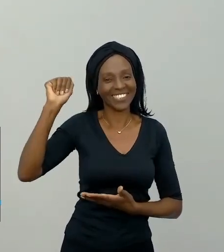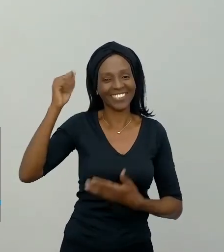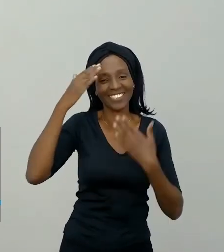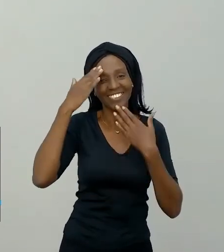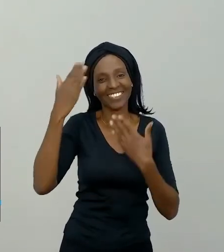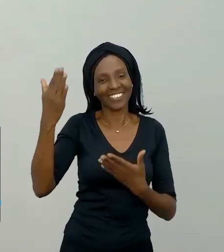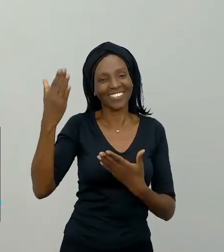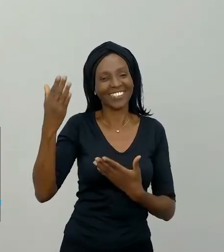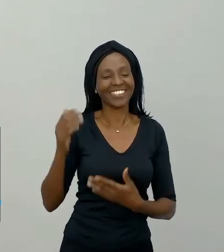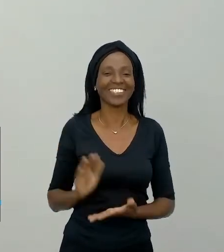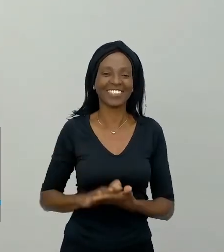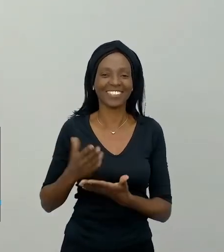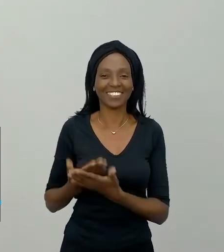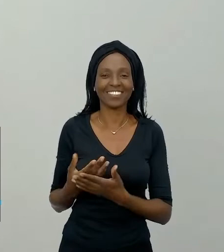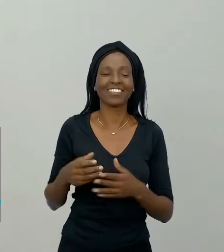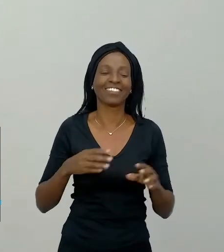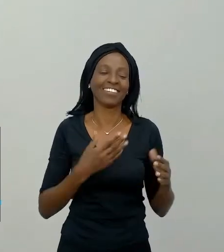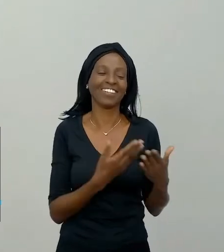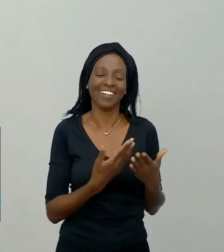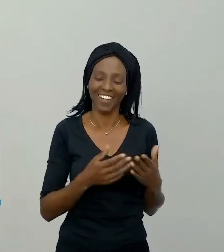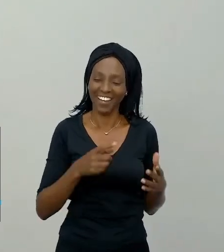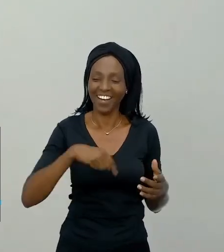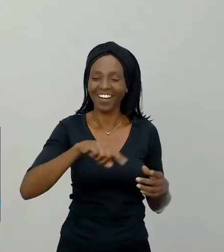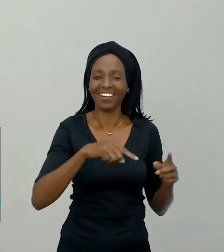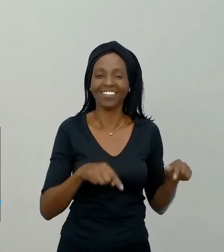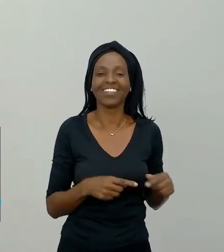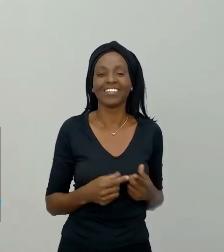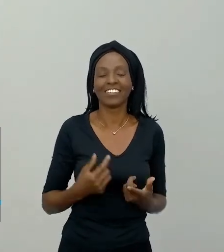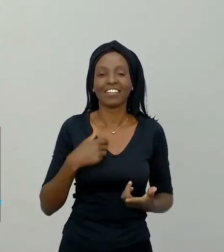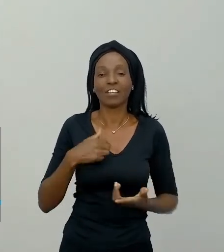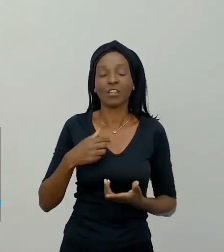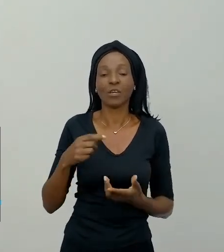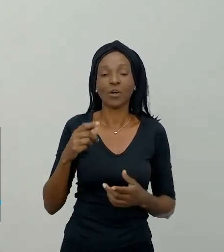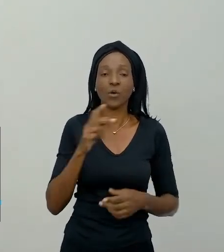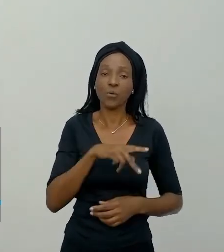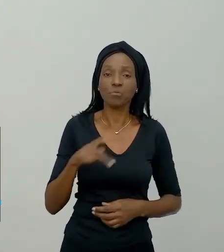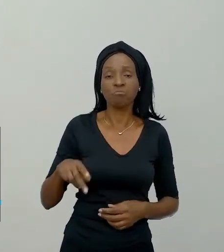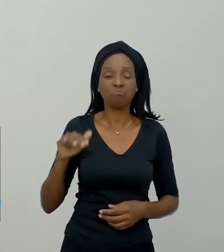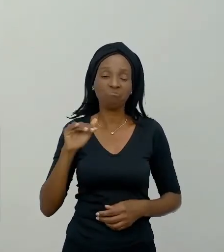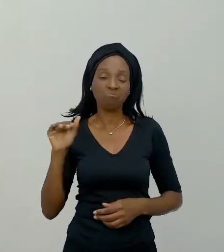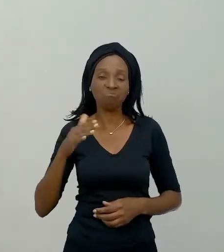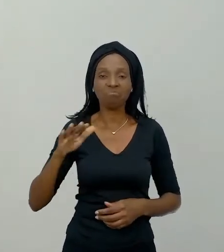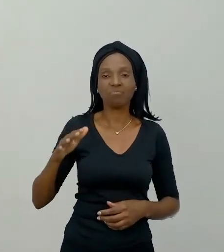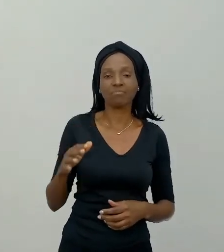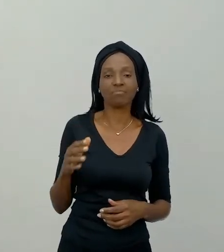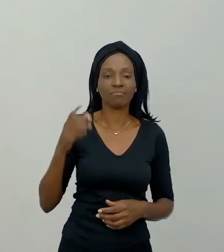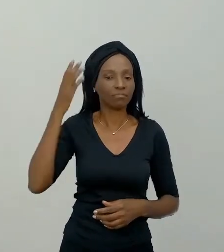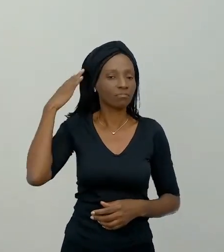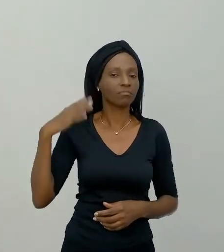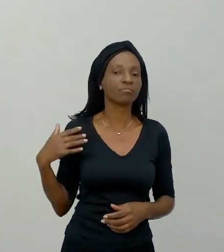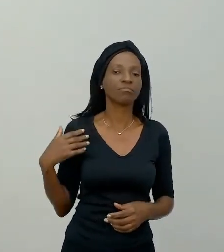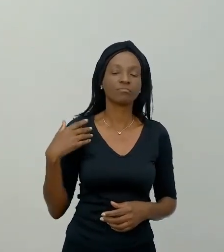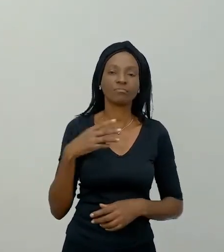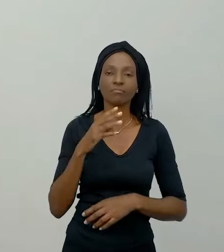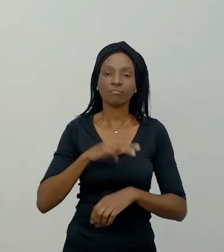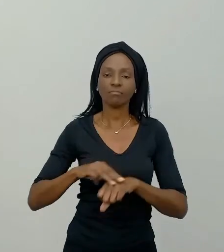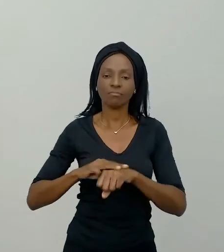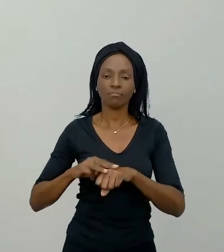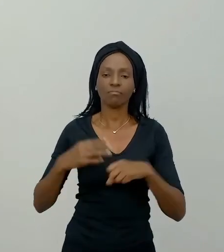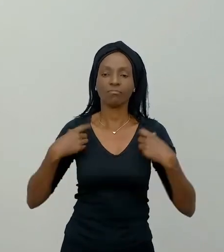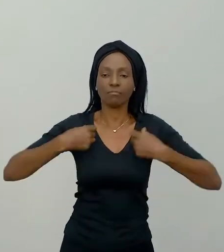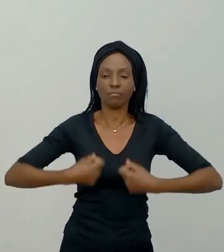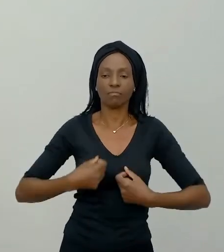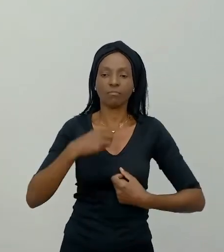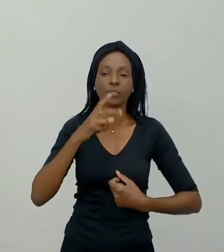aí por estar interpretando a nossa aula. Eu sou uma professora mediana, cabelos castanhos, hoje eu estou com um casaco